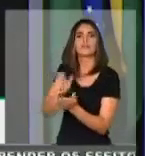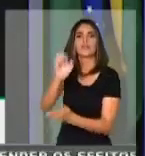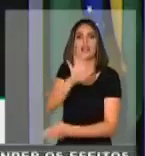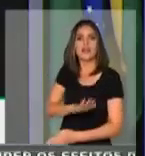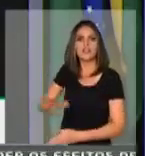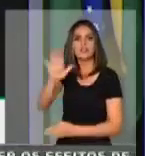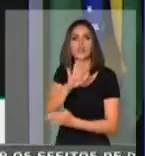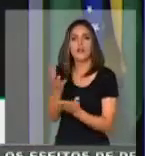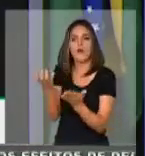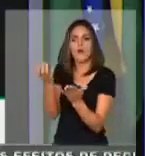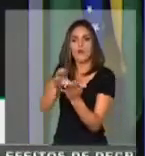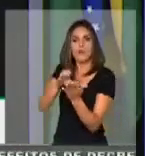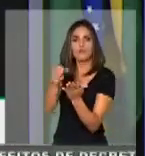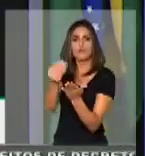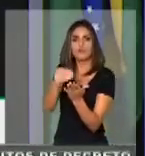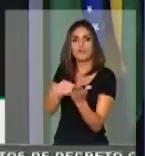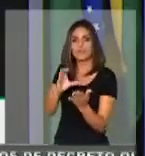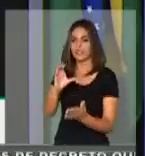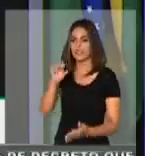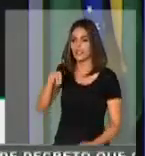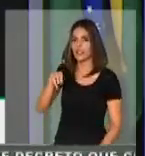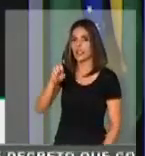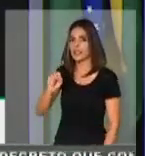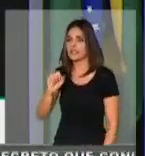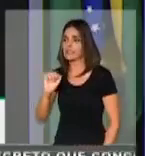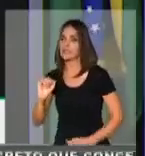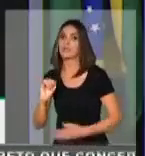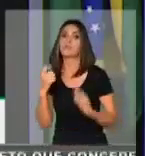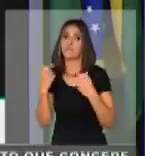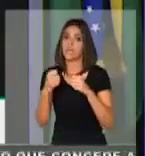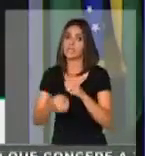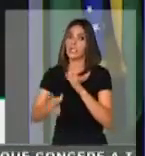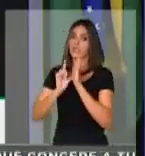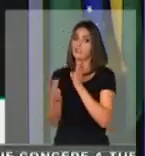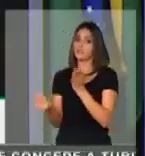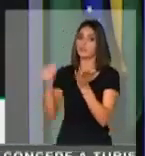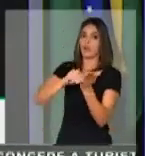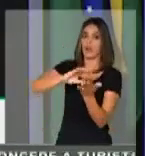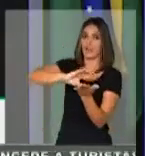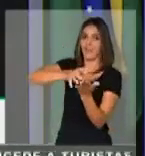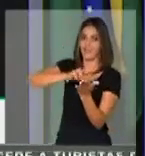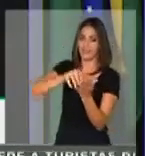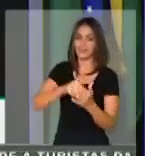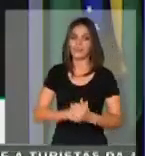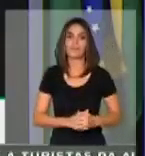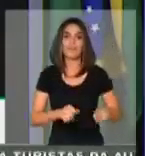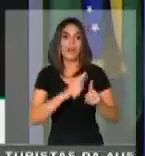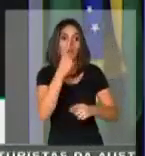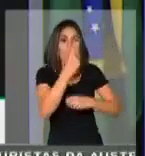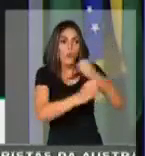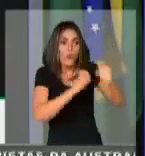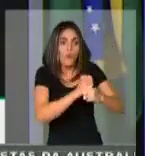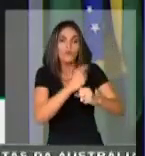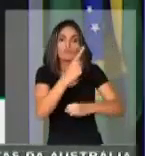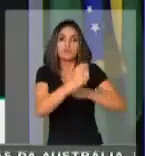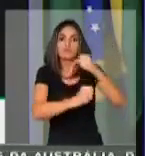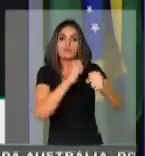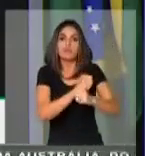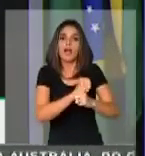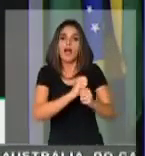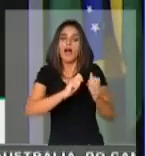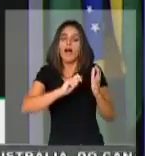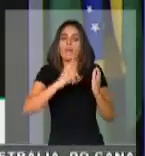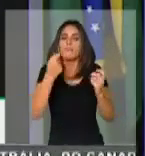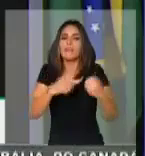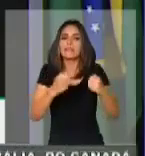de Informações Sociais, CNSI, e promover ainda a atualização anual desse cadastro até